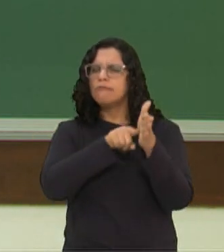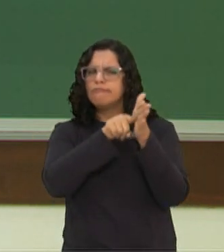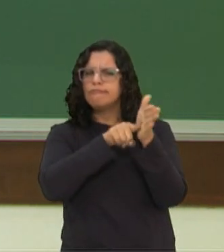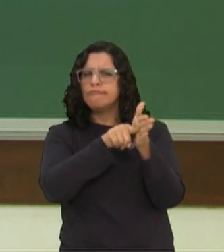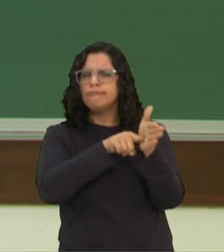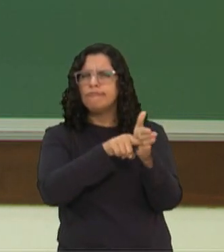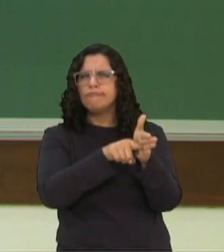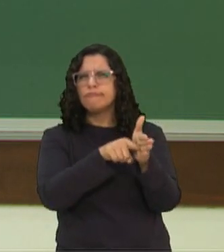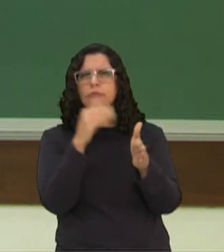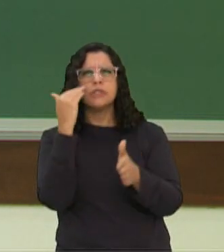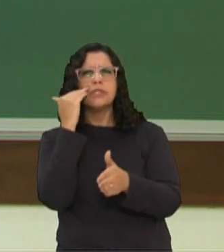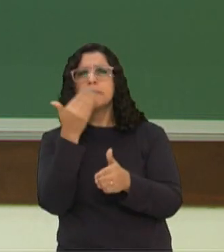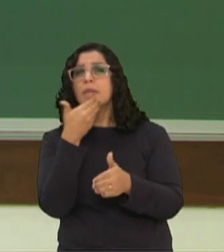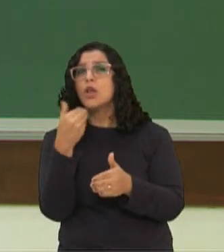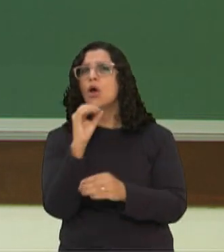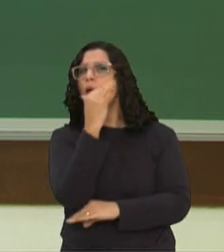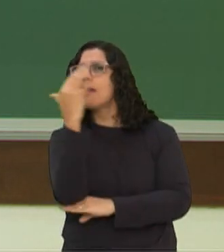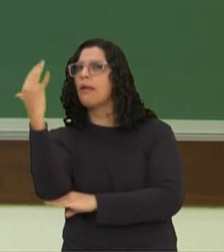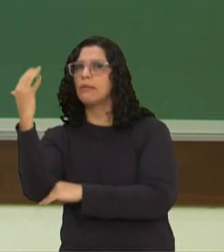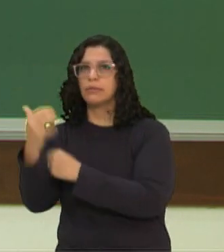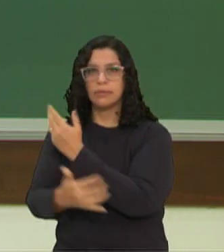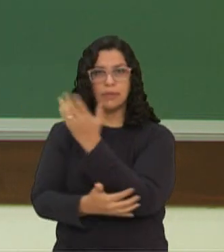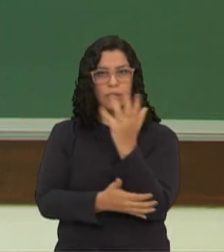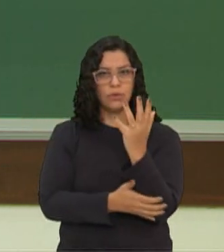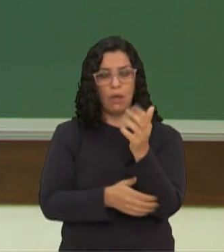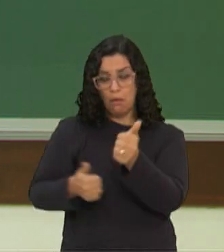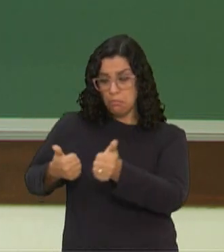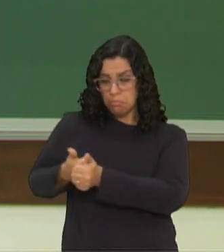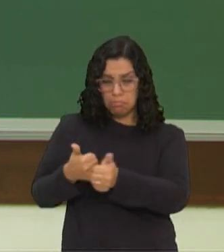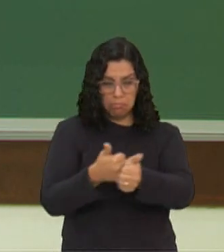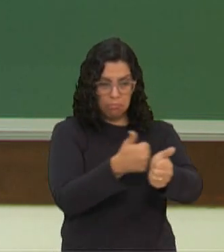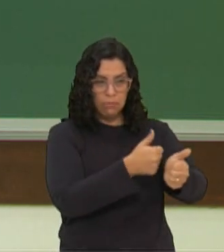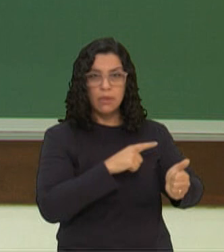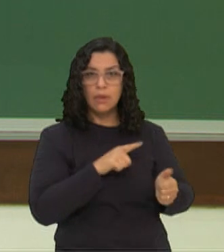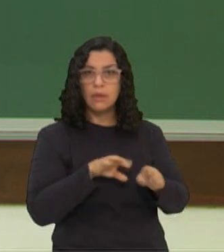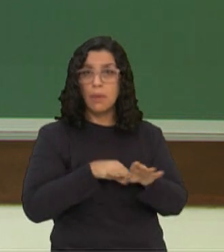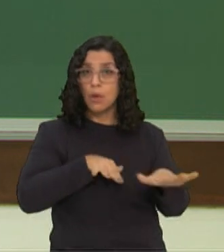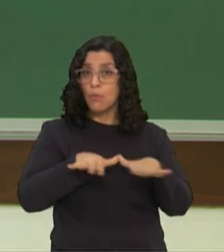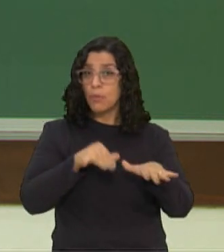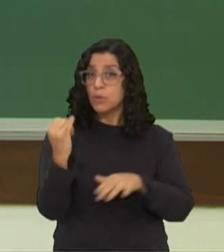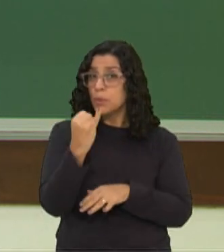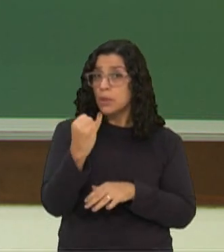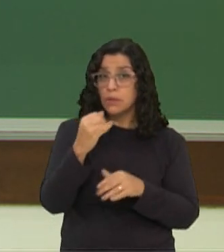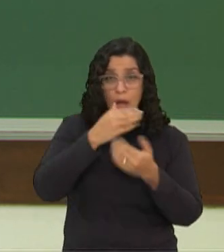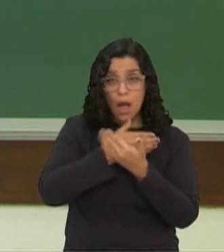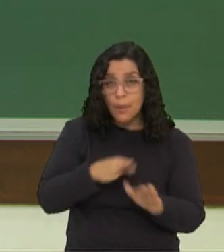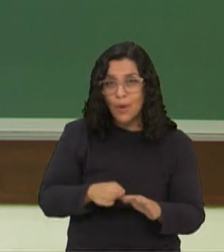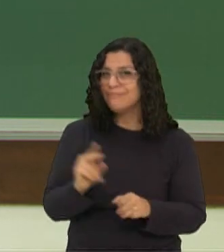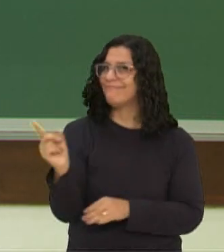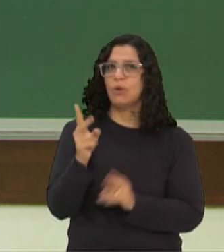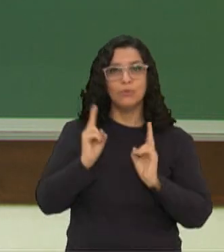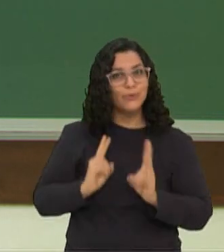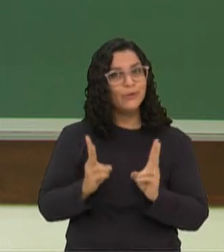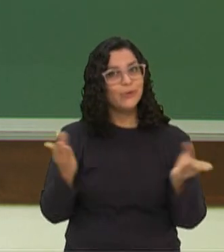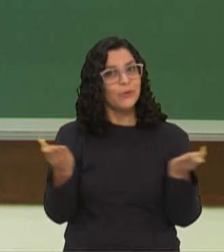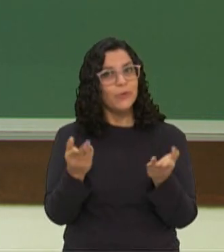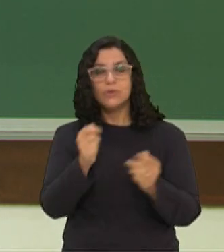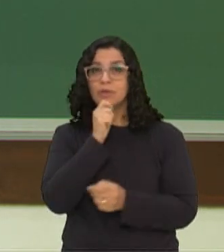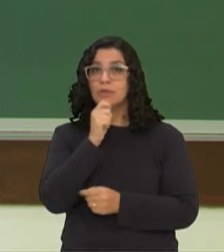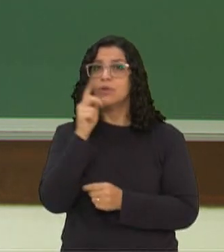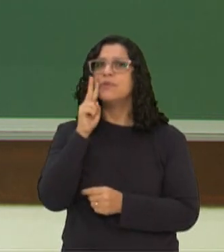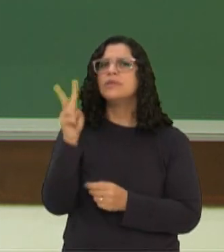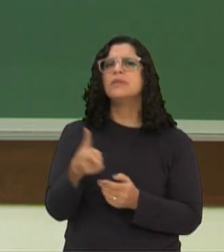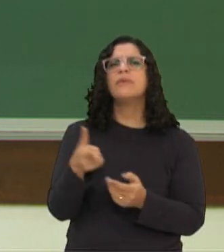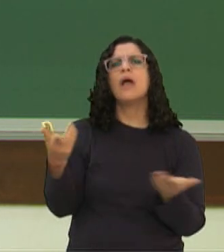investigar e entender melhor a natureza ao seu redor. E esse é um movimento tão importante que ele não acabou até hoje. Vocês que estão